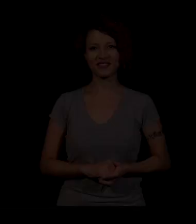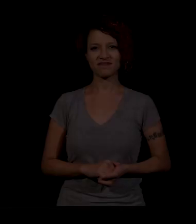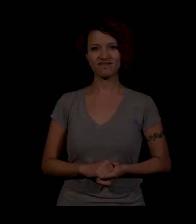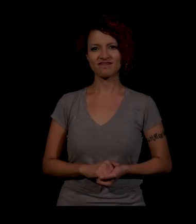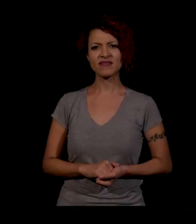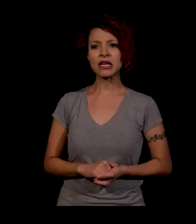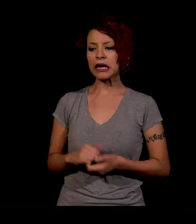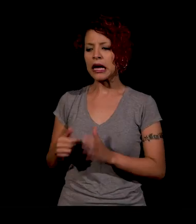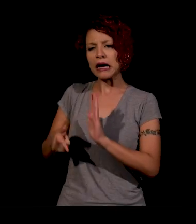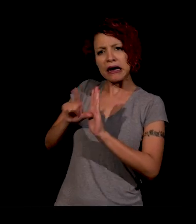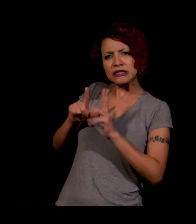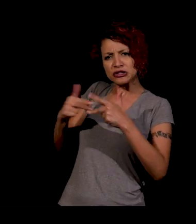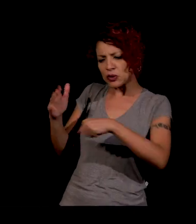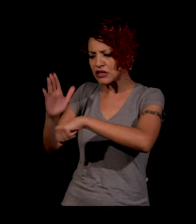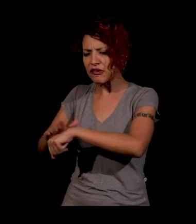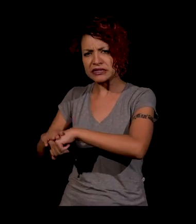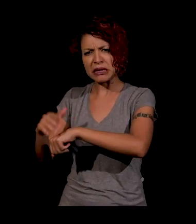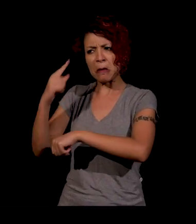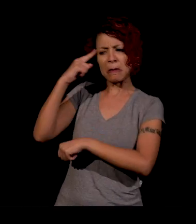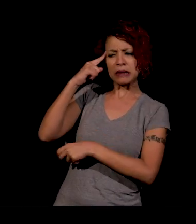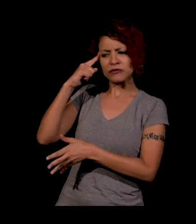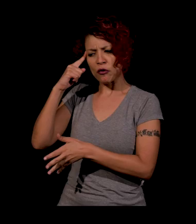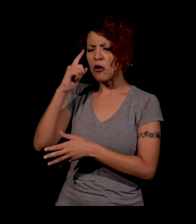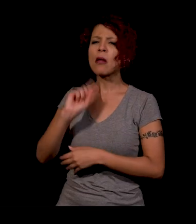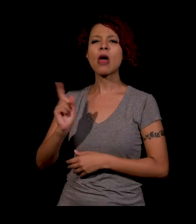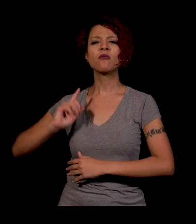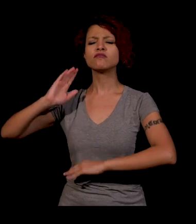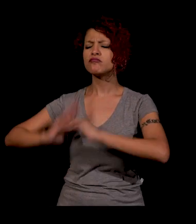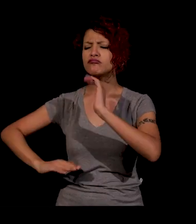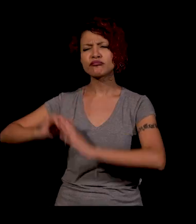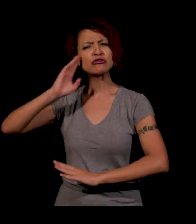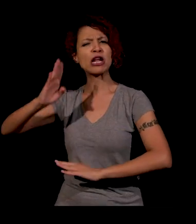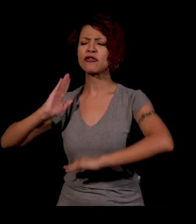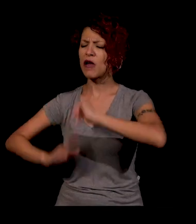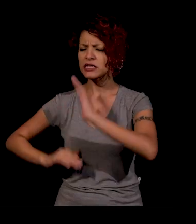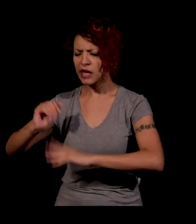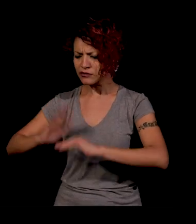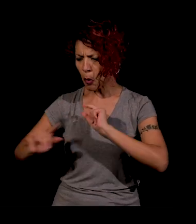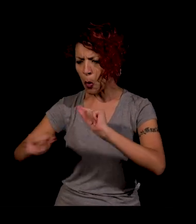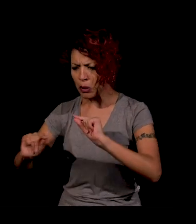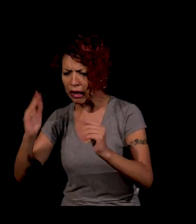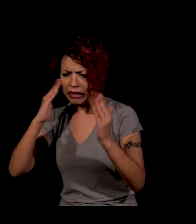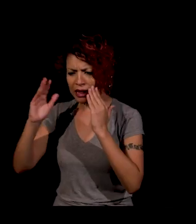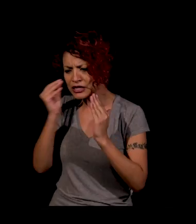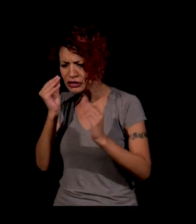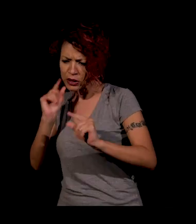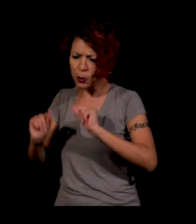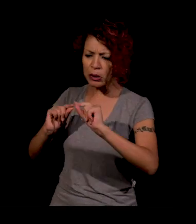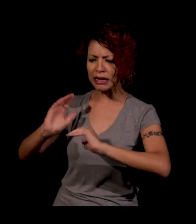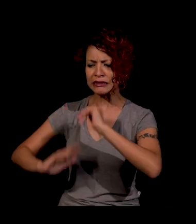não penso muito para fazer as coisas. Eu vou fazendo, enquanto eu estou fazendo, eu estou tentando entender o que eu estou